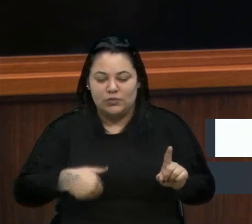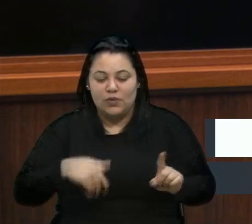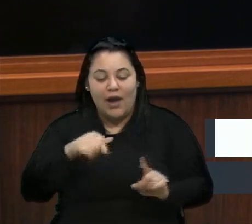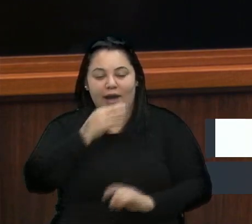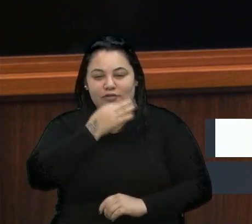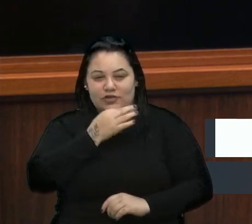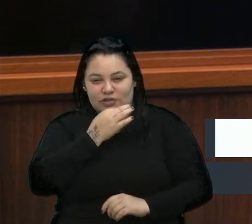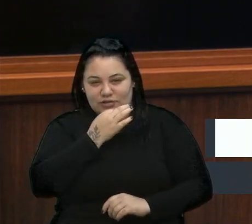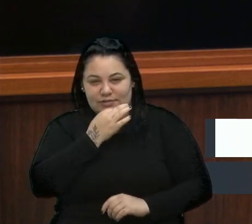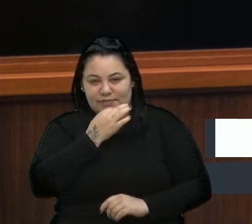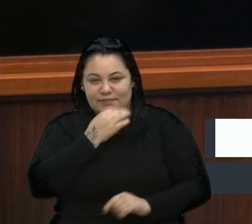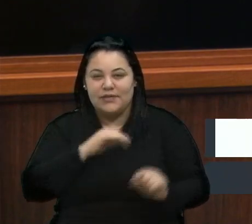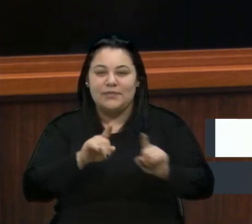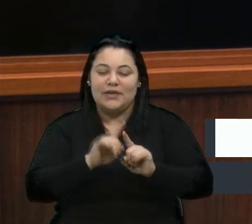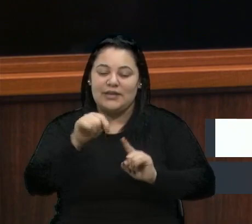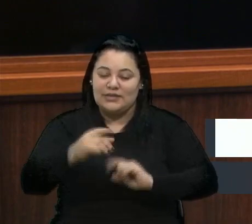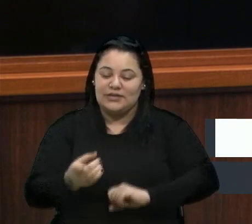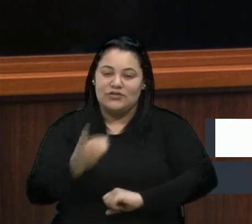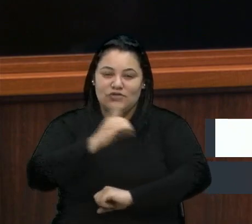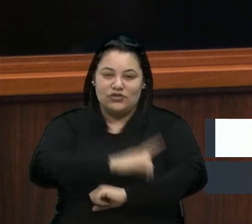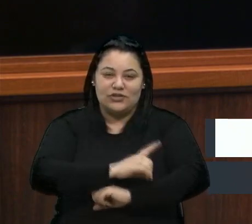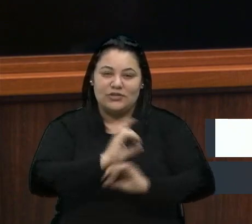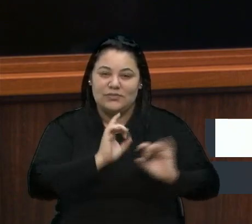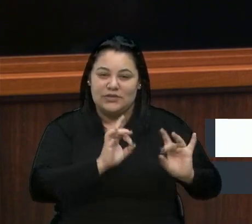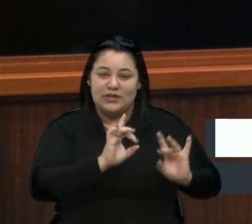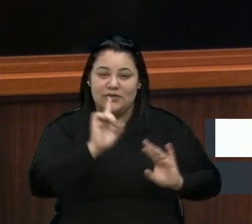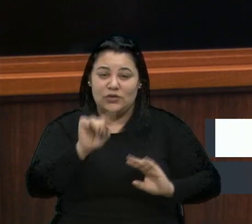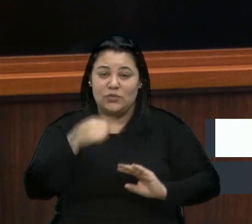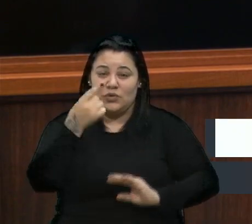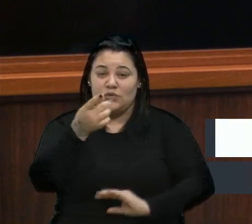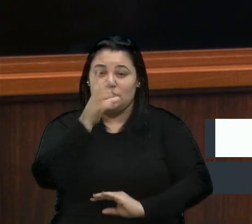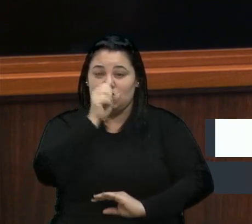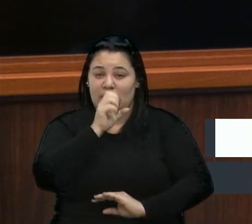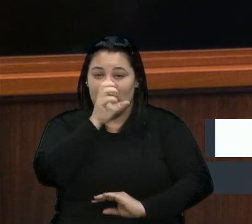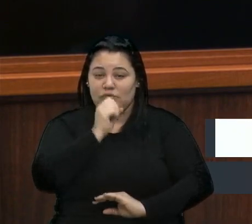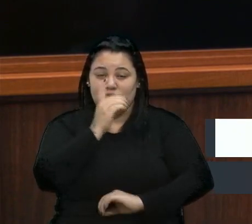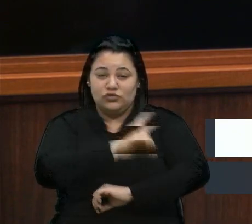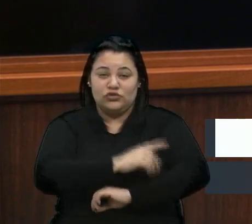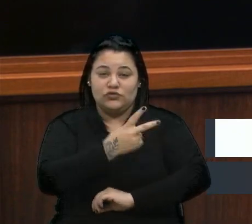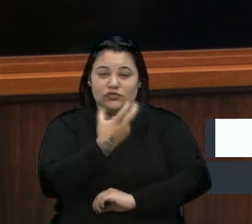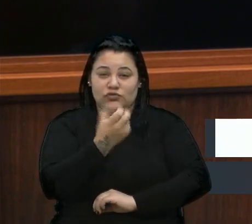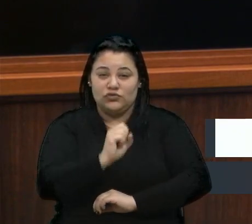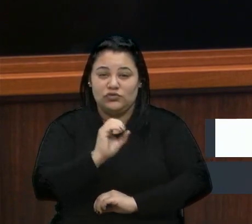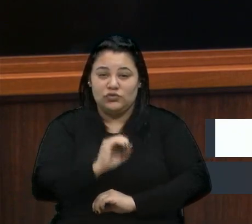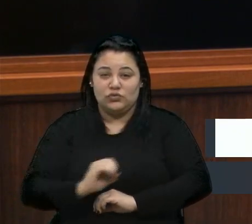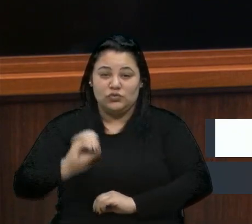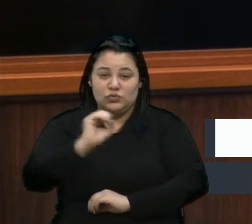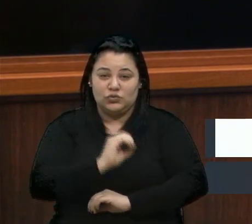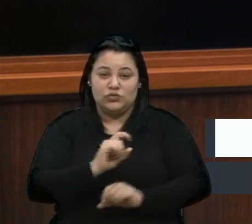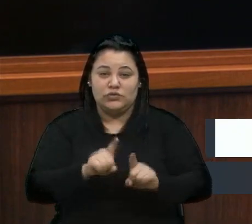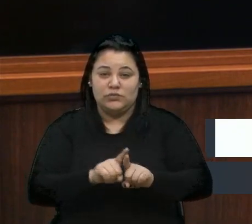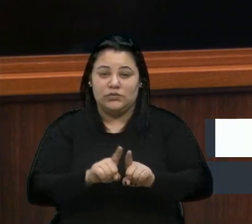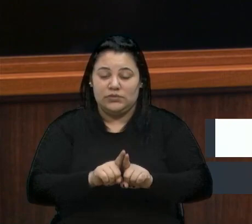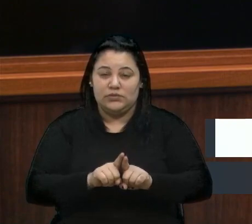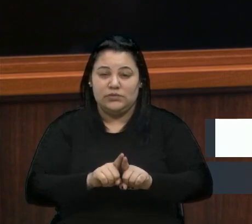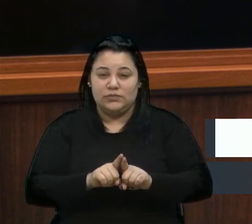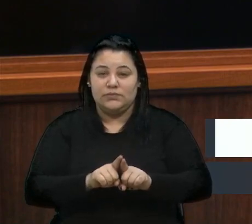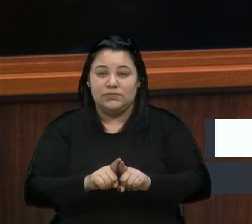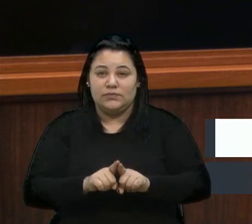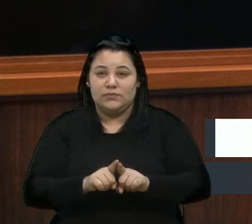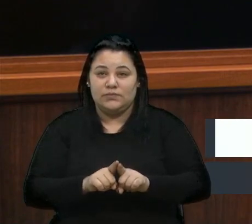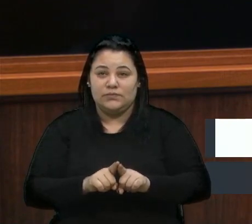Sul, nesse dia, que será no próximo sábado, dia 28 de outubro, por serem